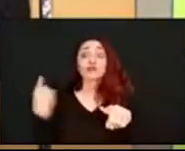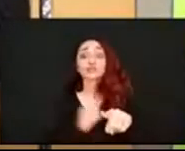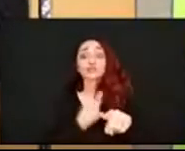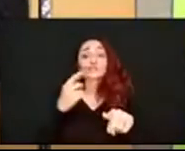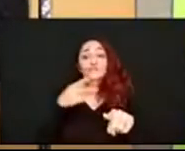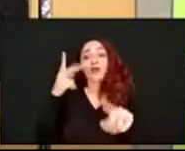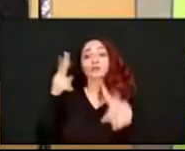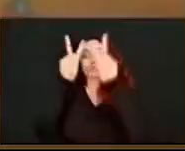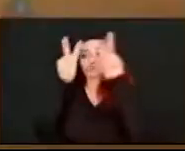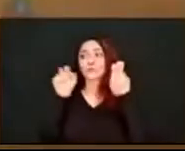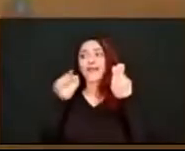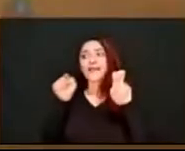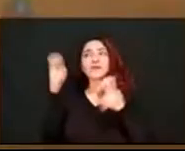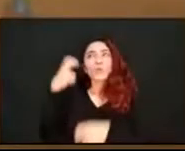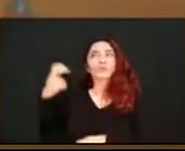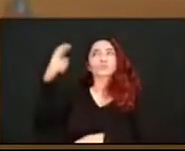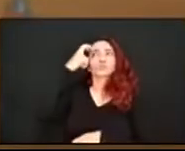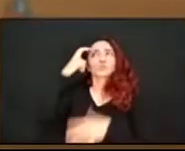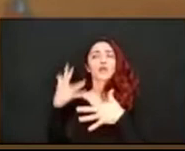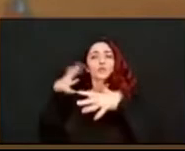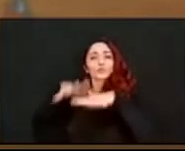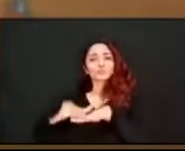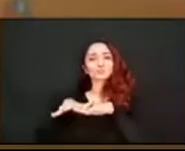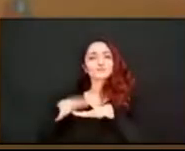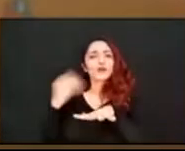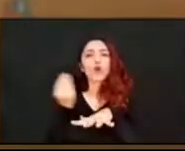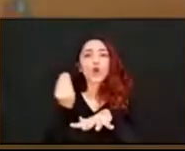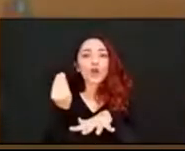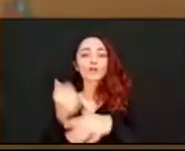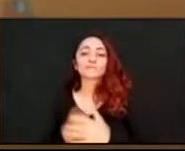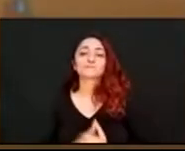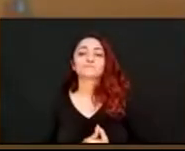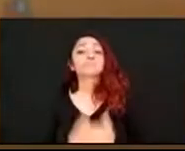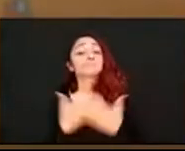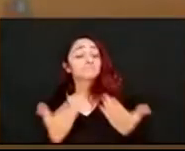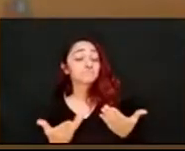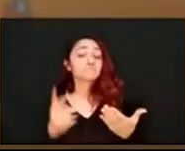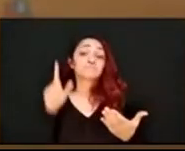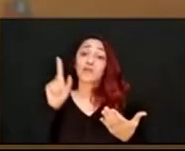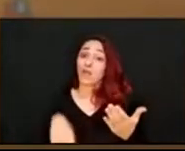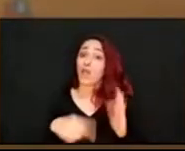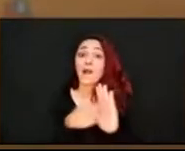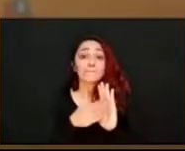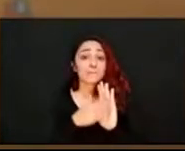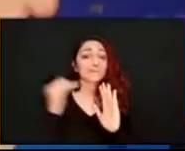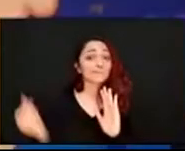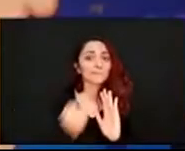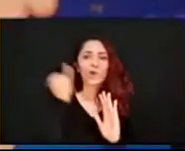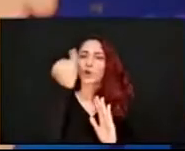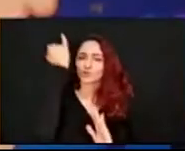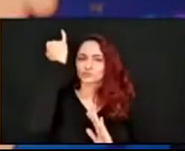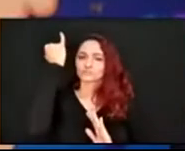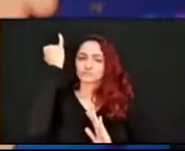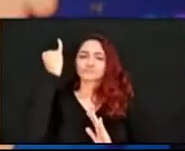inclusiva ótimo a não existe uma pauta relevantes em investimento é nenhuma área de atuação